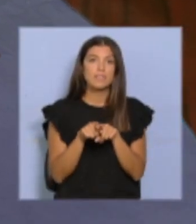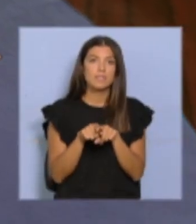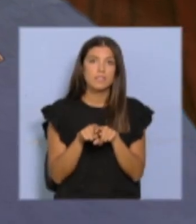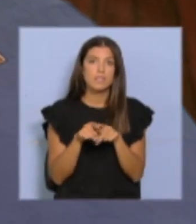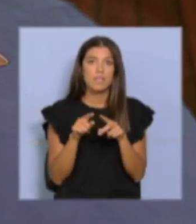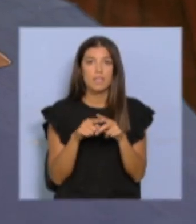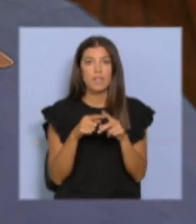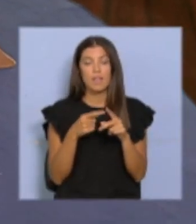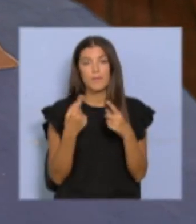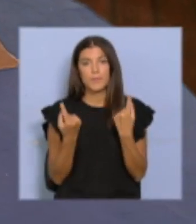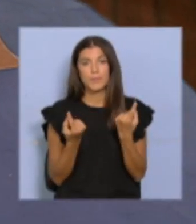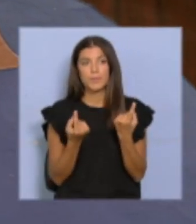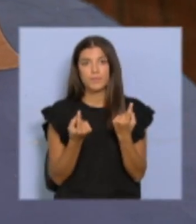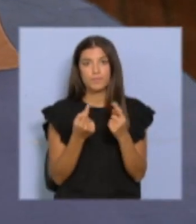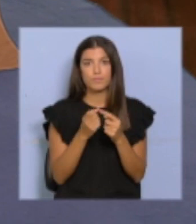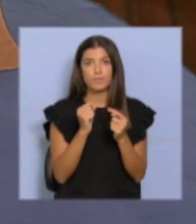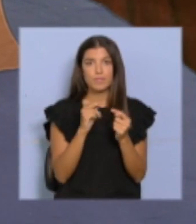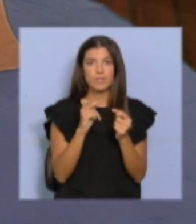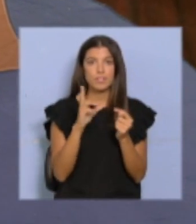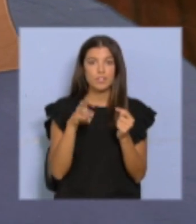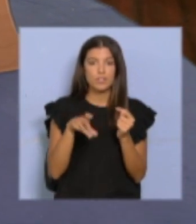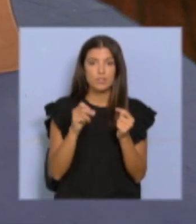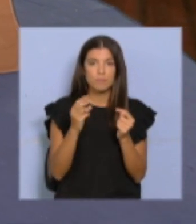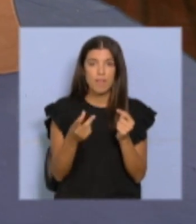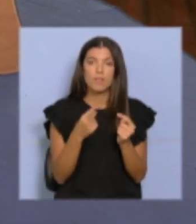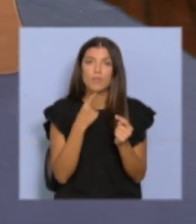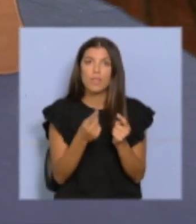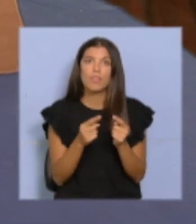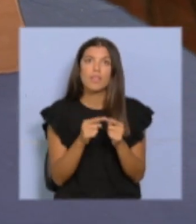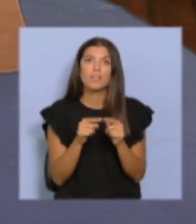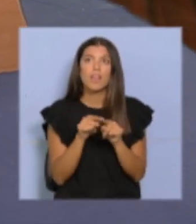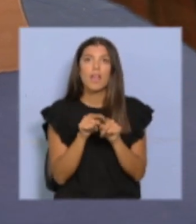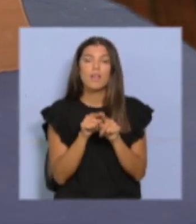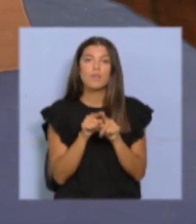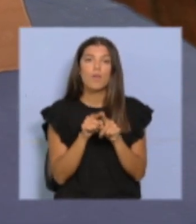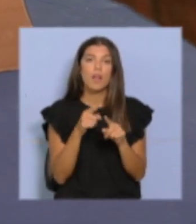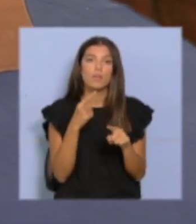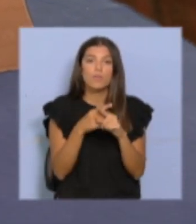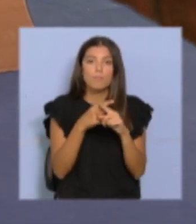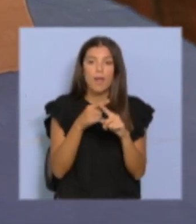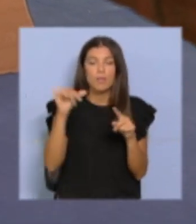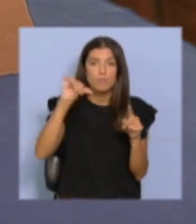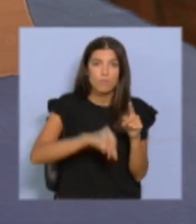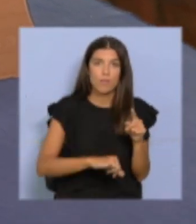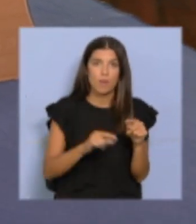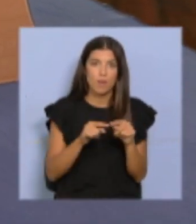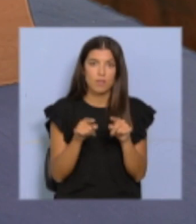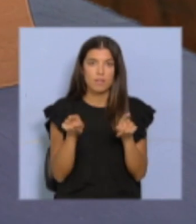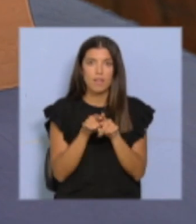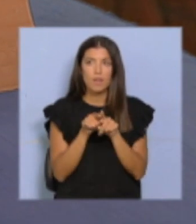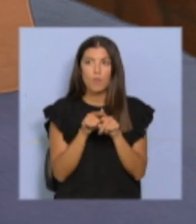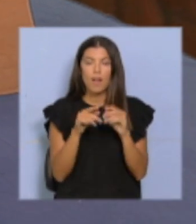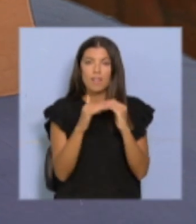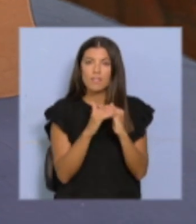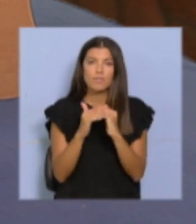a Renascença, dizia que foi um empate no pior. Ou seja, foi alguma coisa que nivela por baixo, portanto,